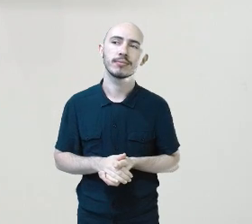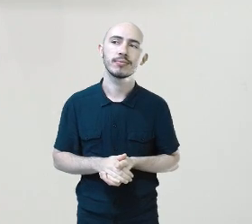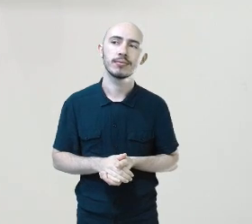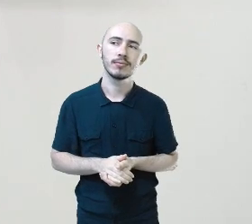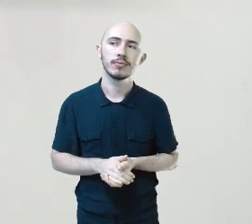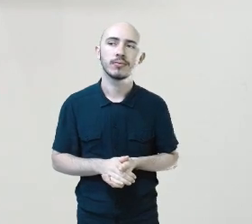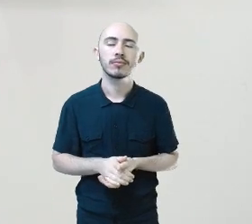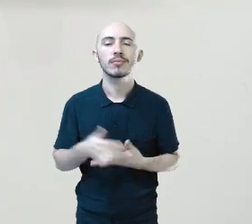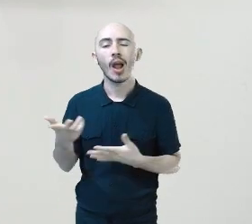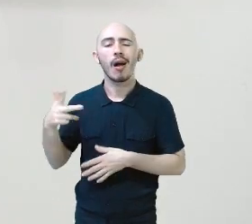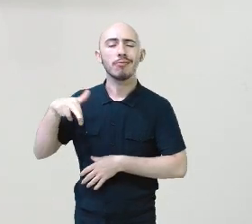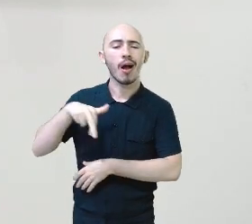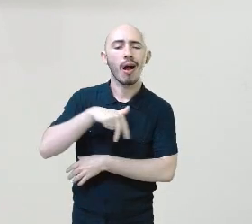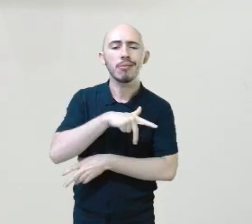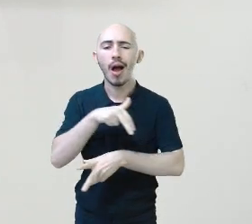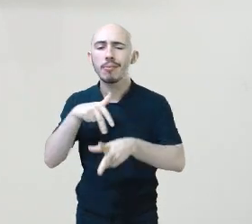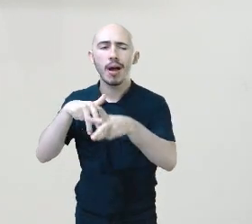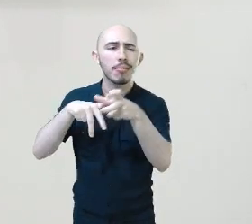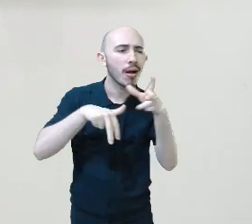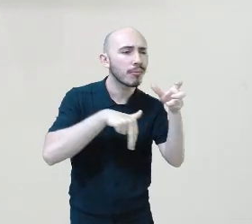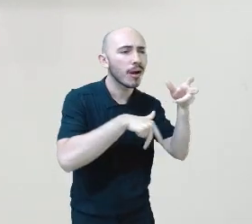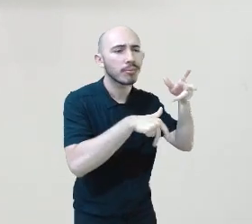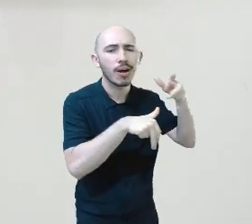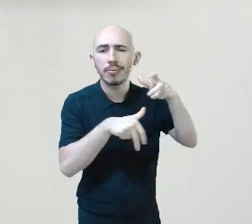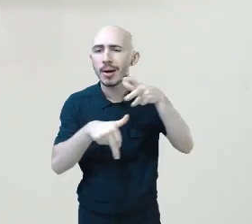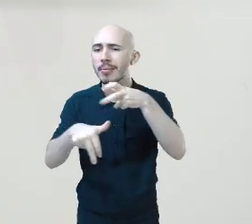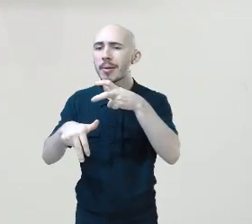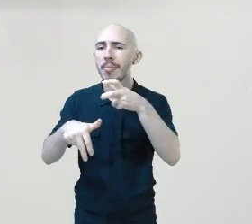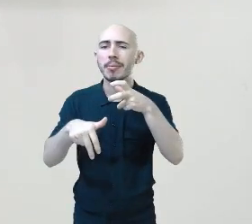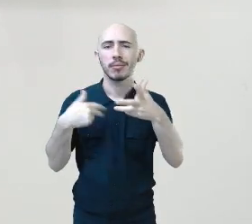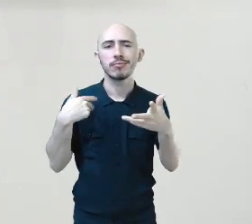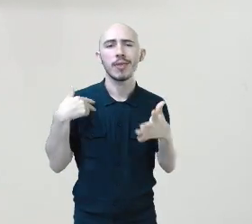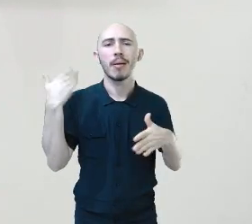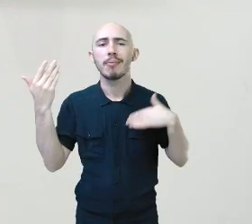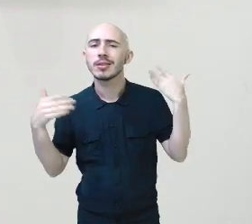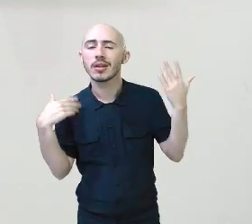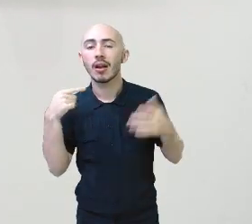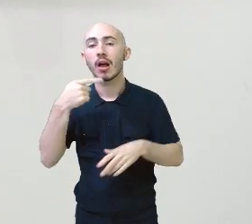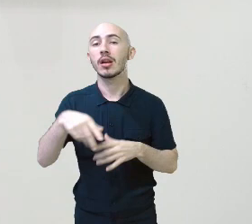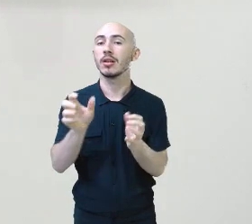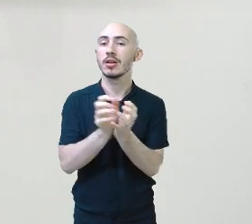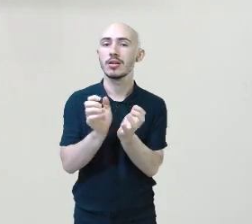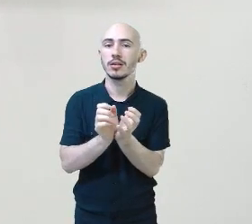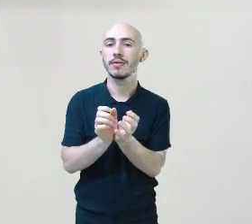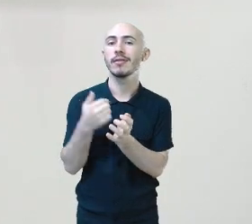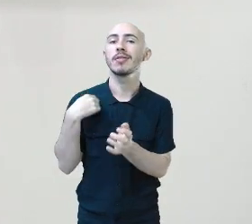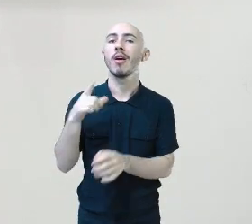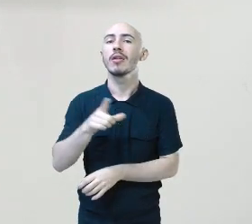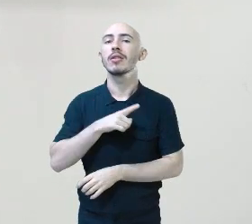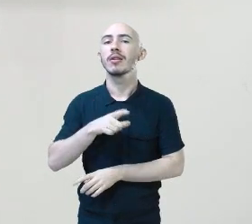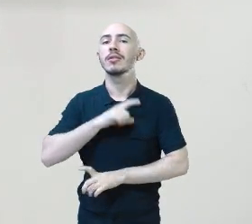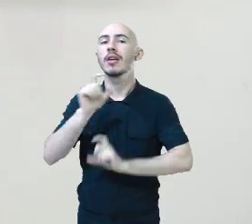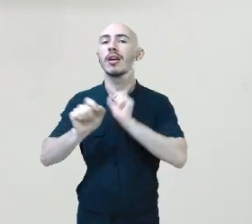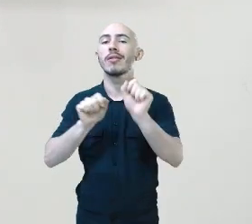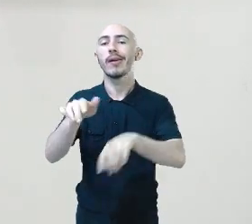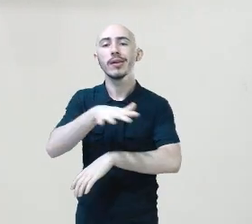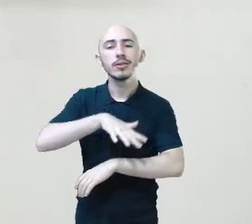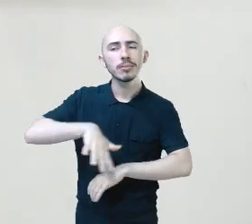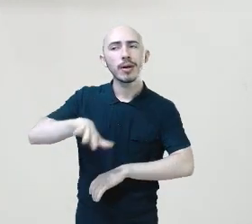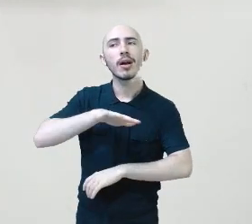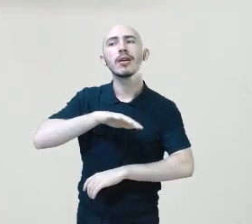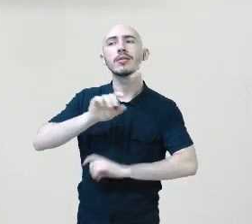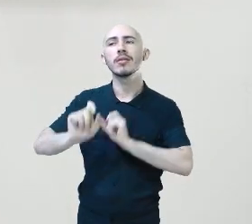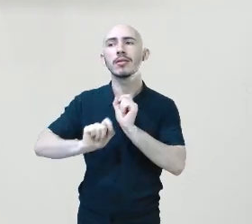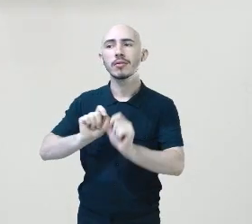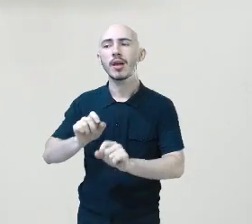Caminhando e percebendo e passeando, né, visitando os museus da nossa cidade, nós vamos ter também espaços onde